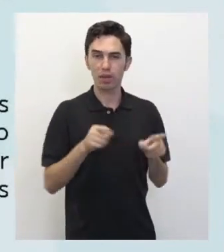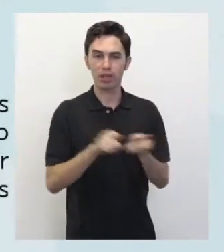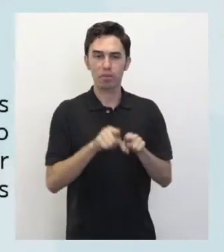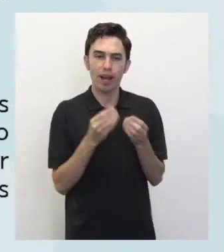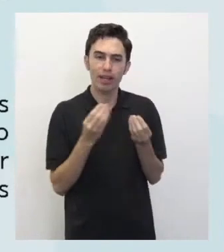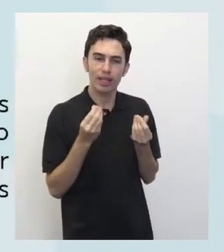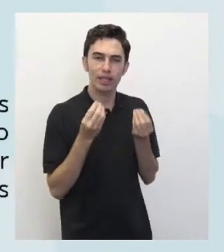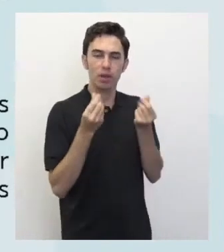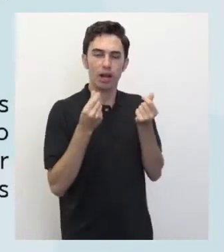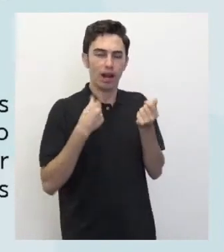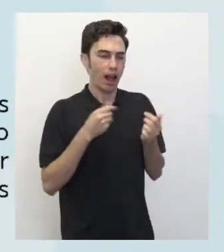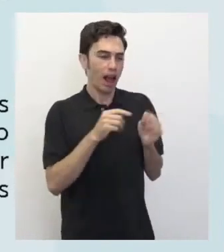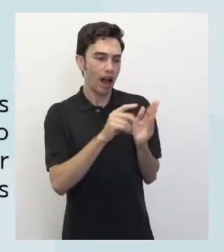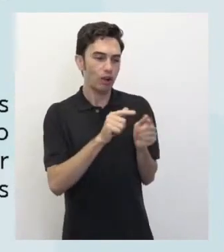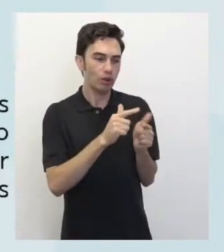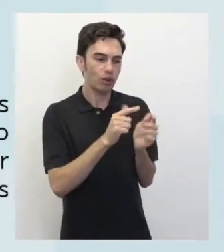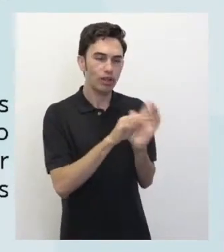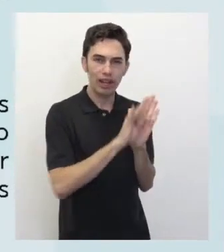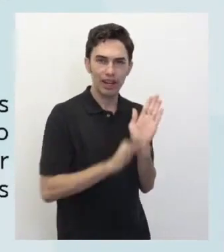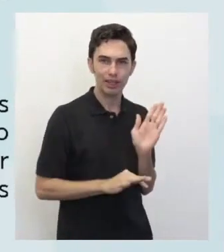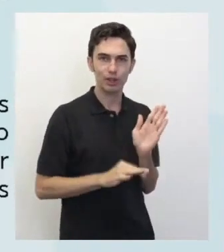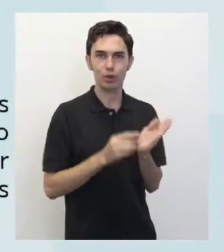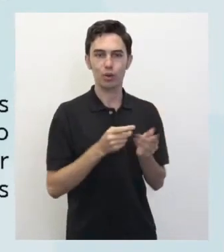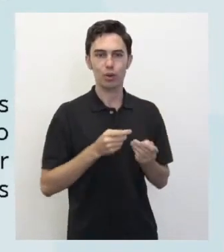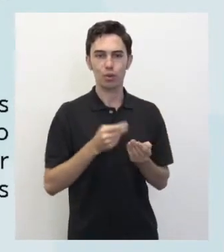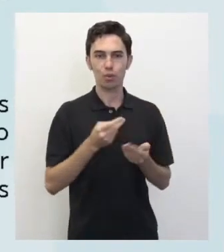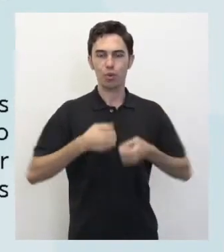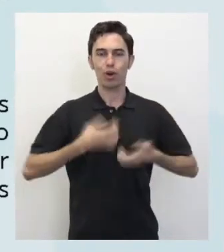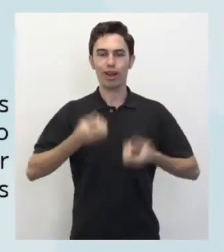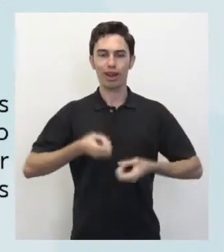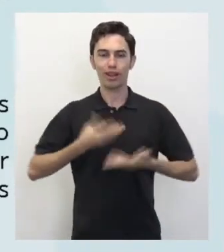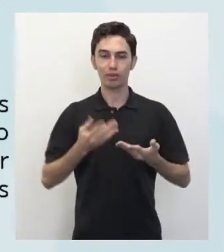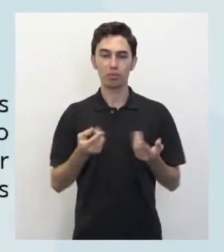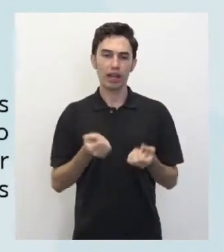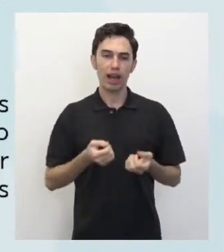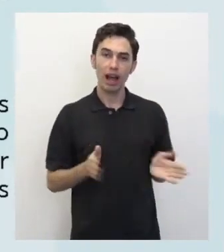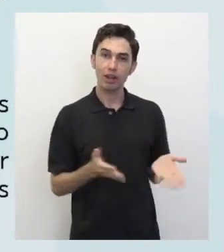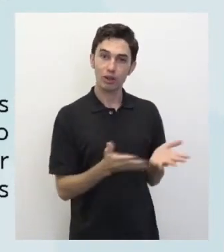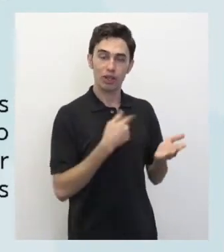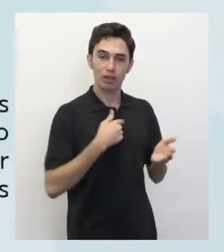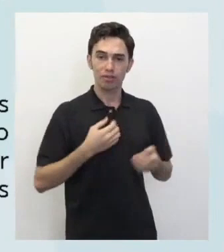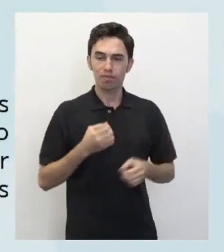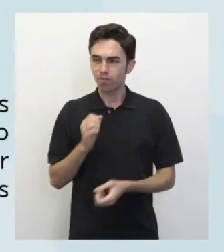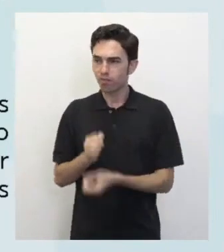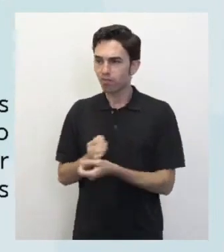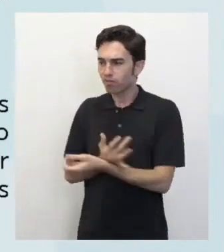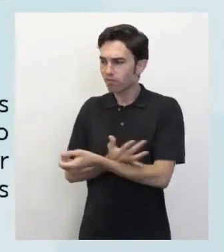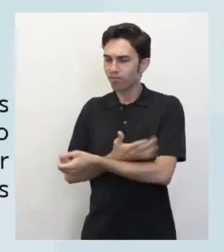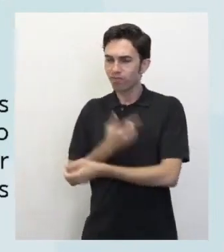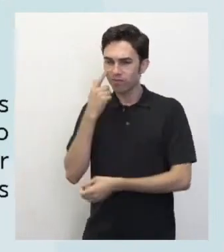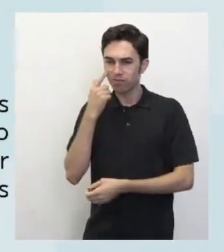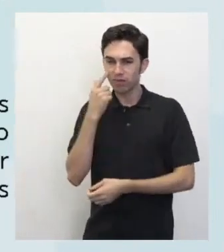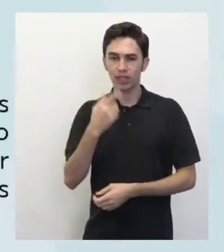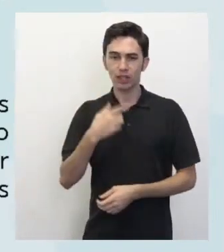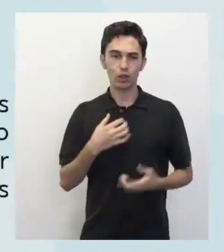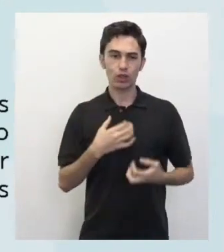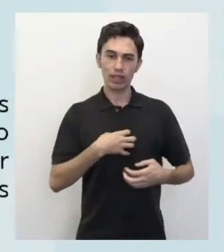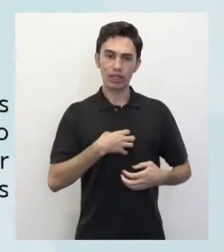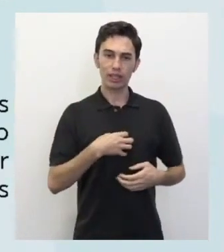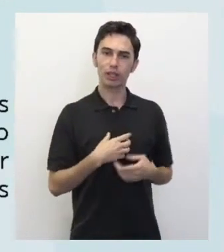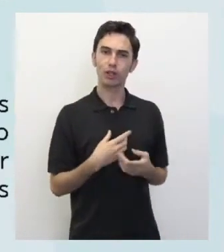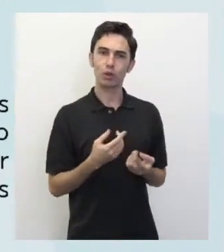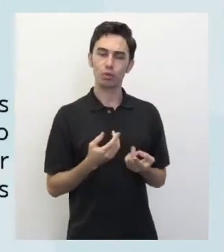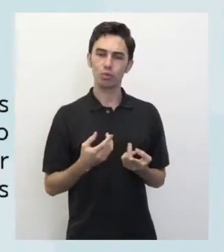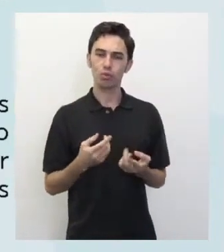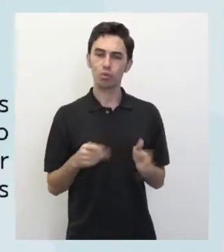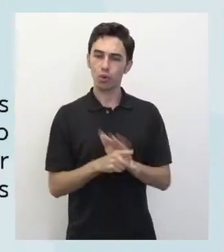sensibilização ao texto poético, estimulando a percepção dos efeitos de sentido produzidos